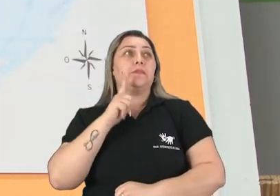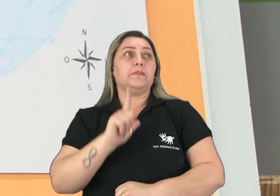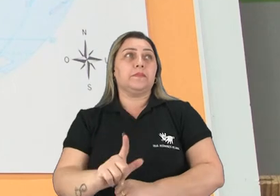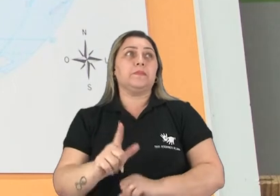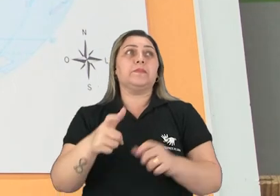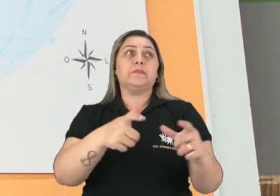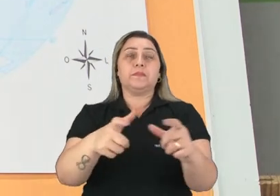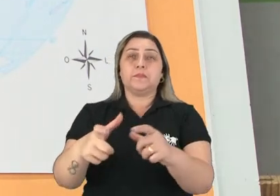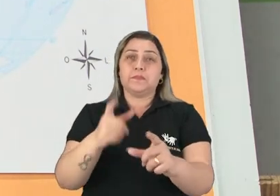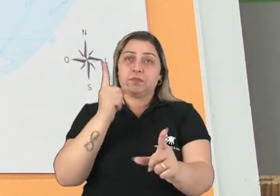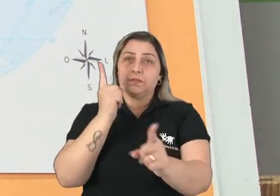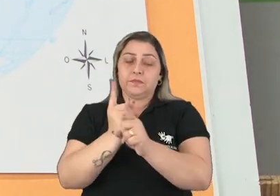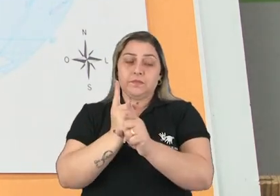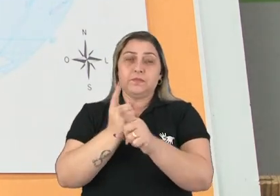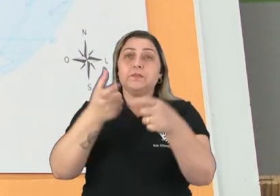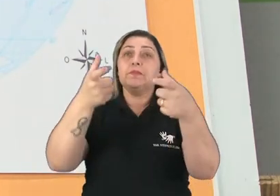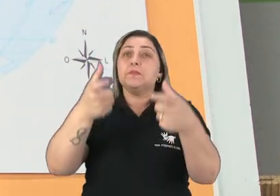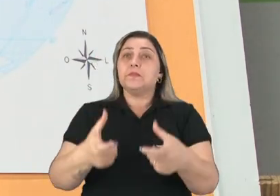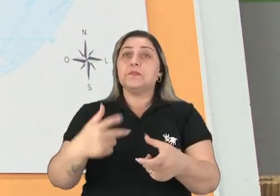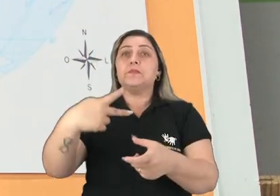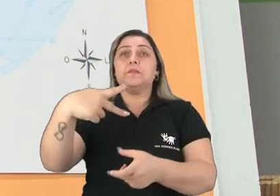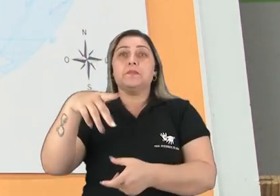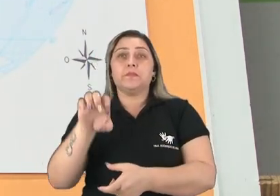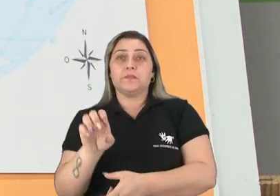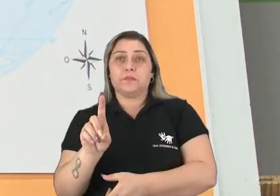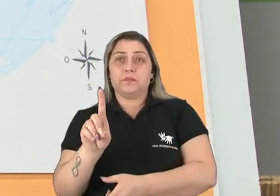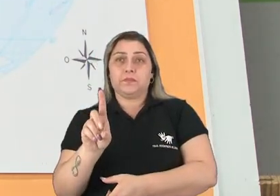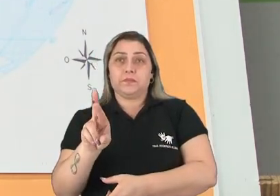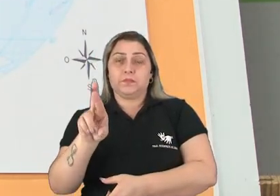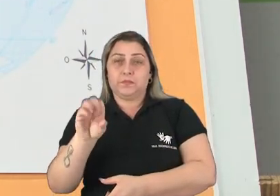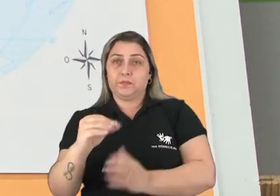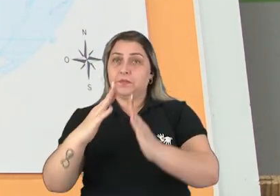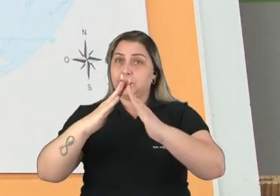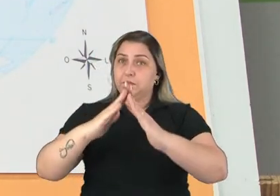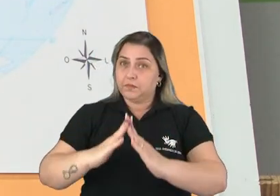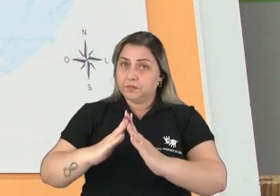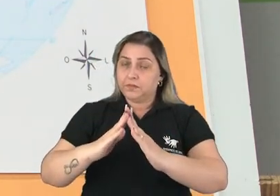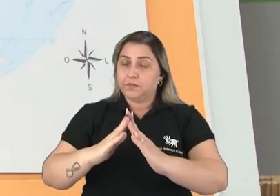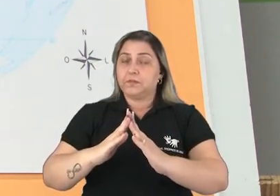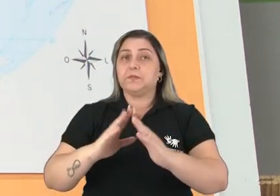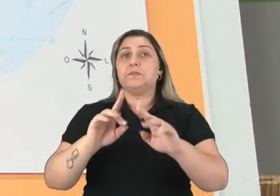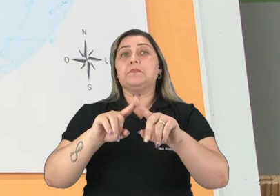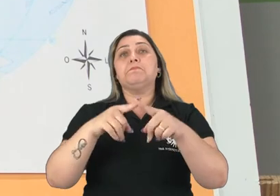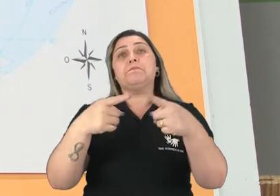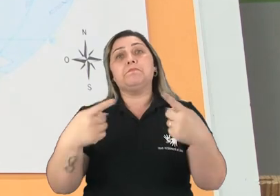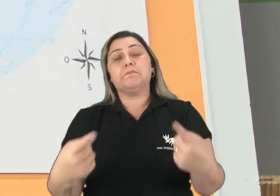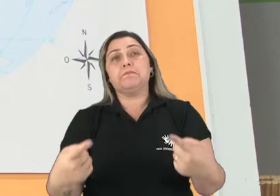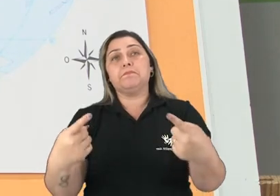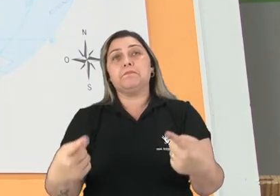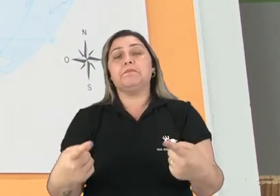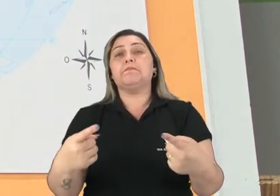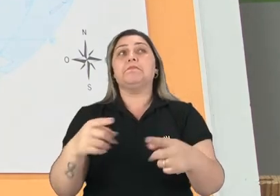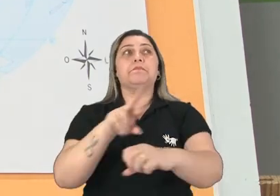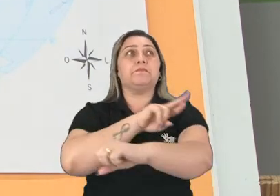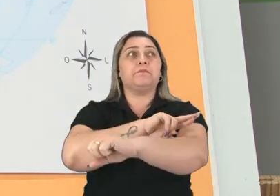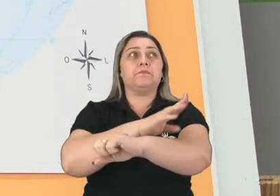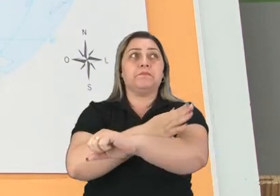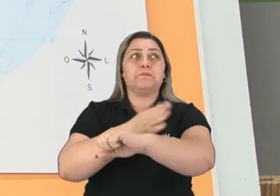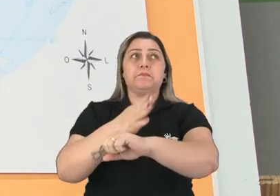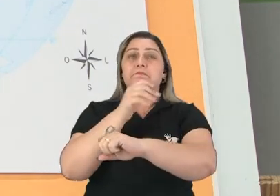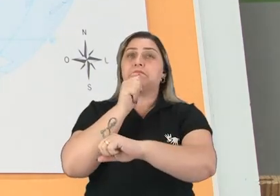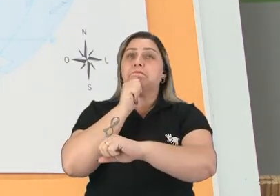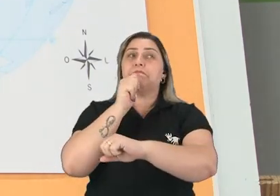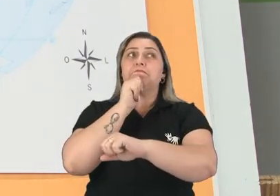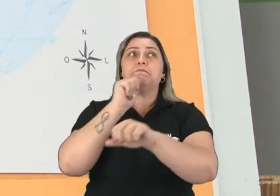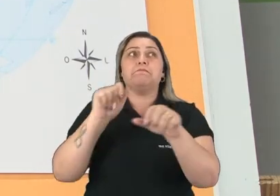conseguimos localizar onde Pedro mora, onde ele está. Mas mesmo Rio Branco ainda é